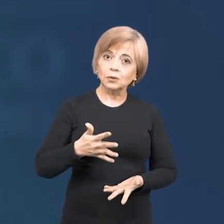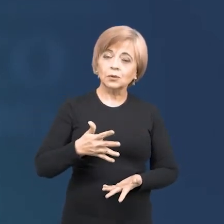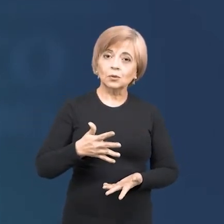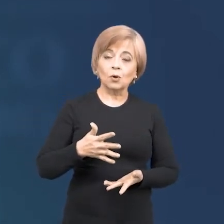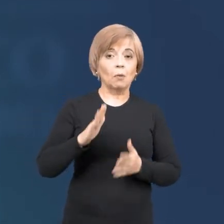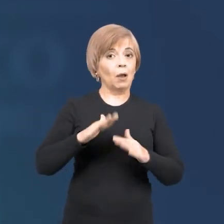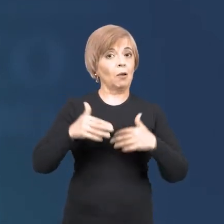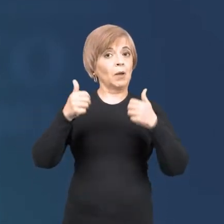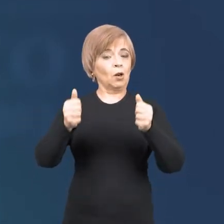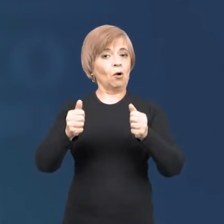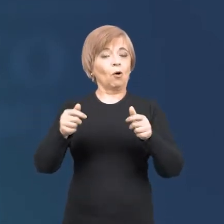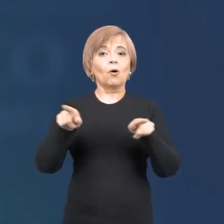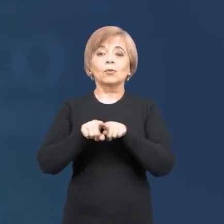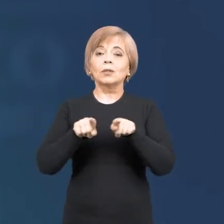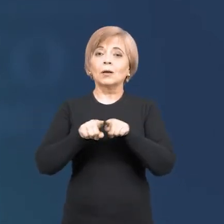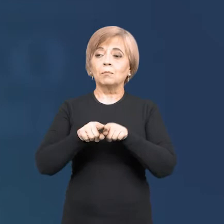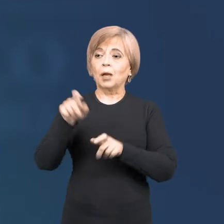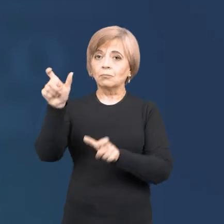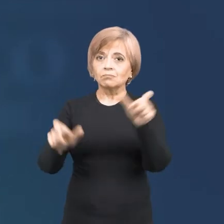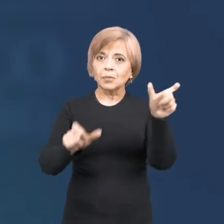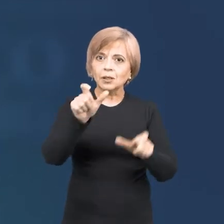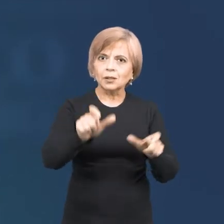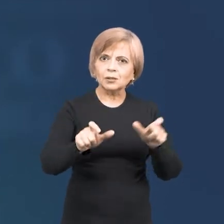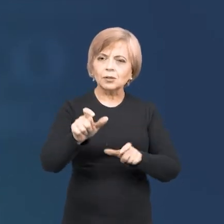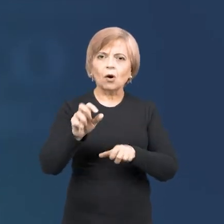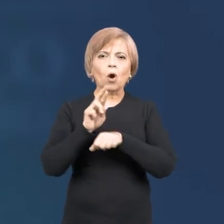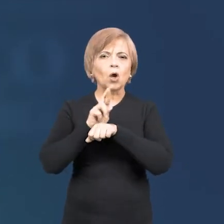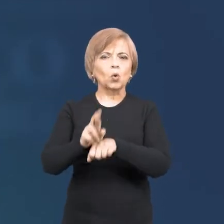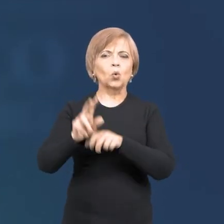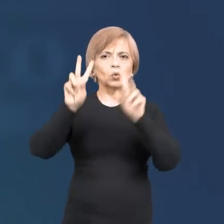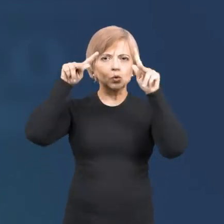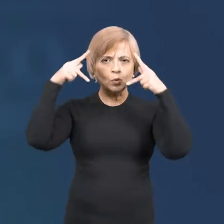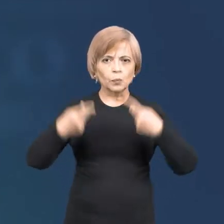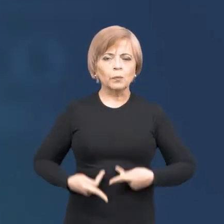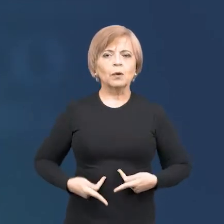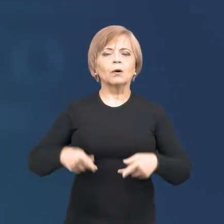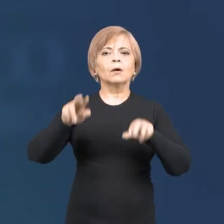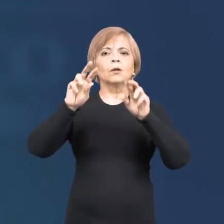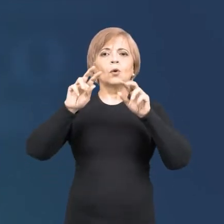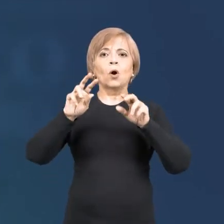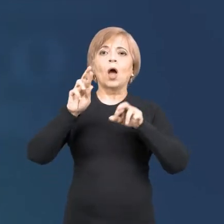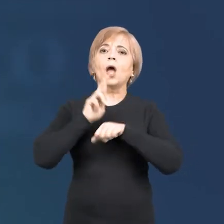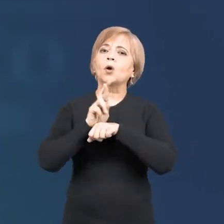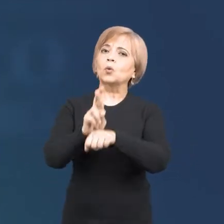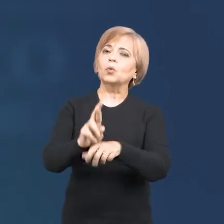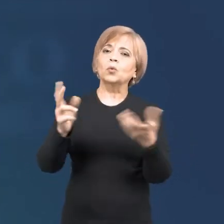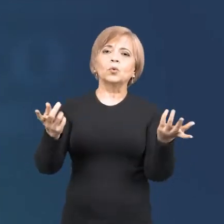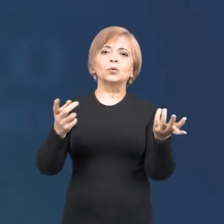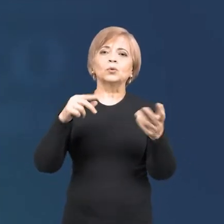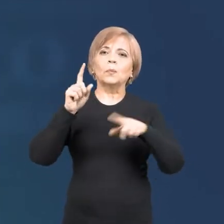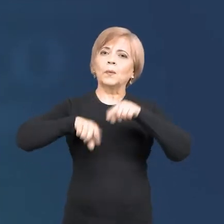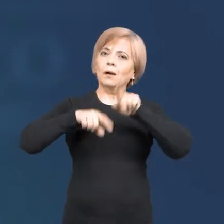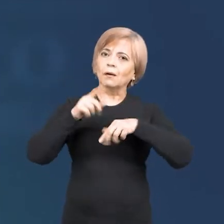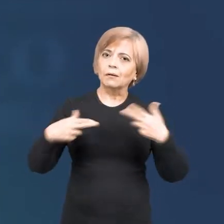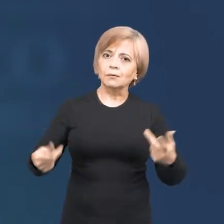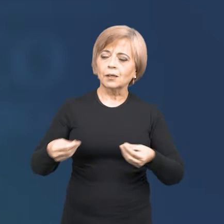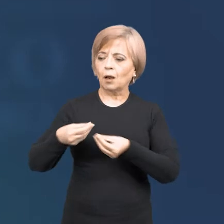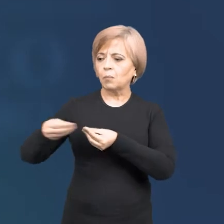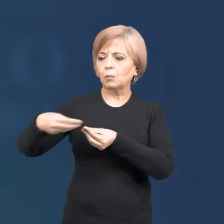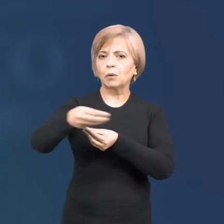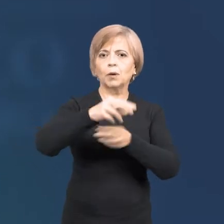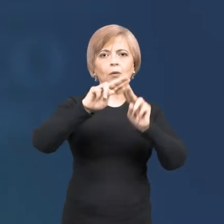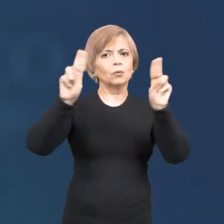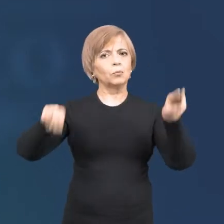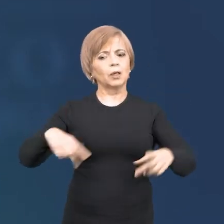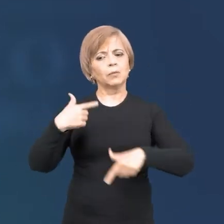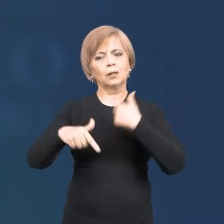dos recursos humanos, dos recursos materiais disponibilizados aos membros e servidores da instituição.